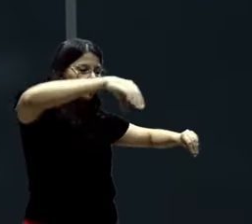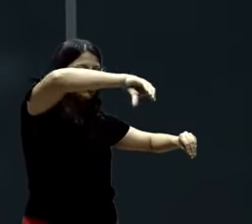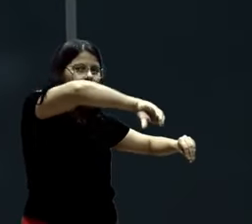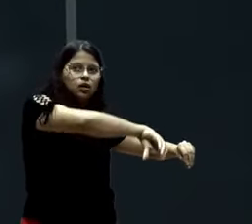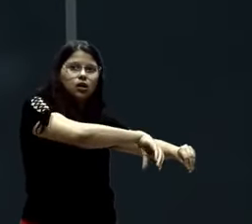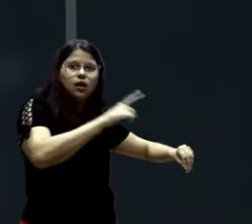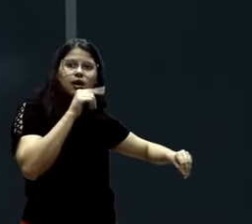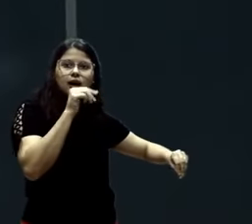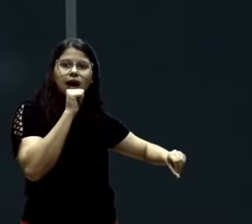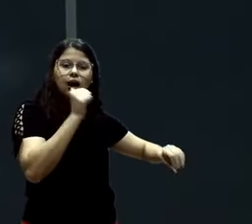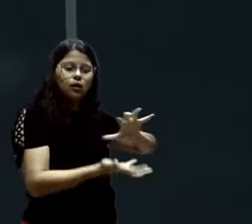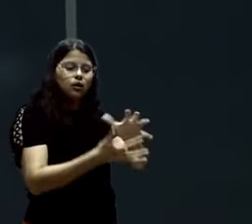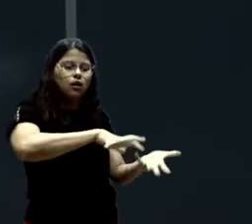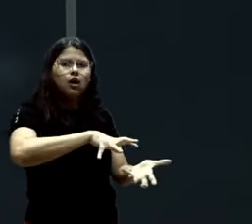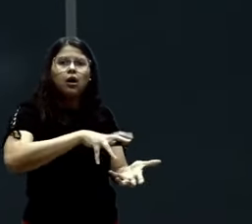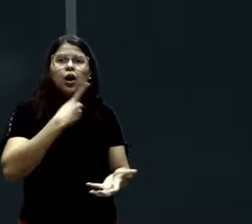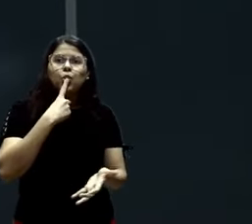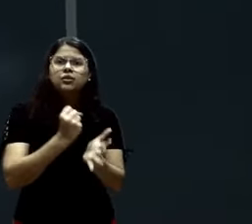ainda dá desculpa.